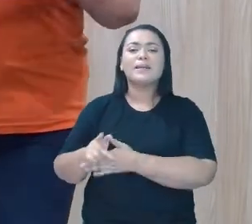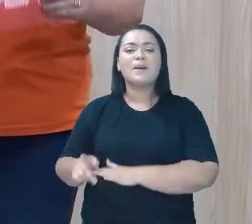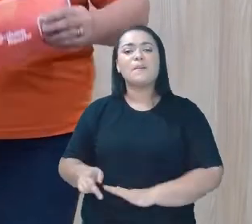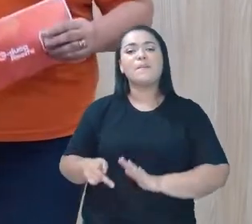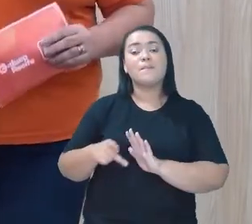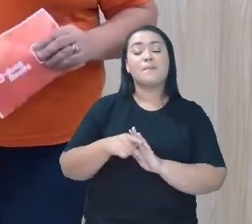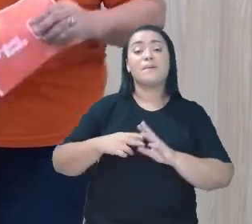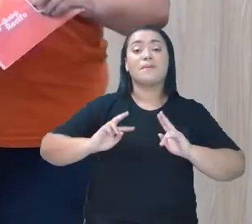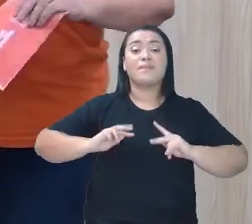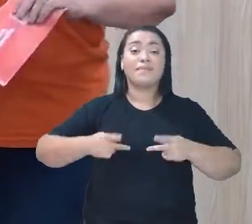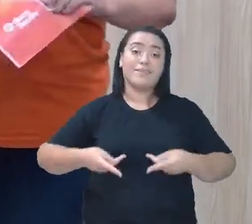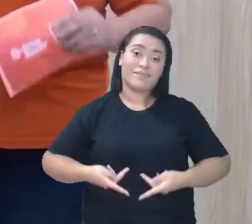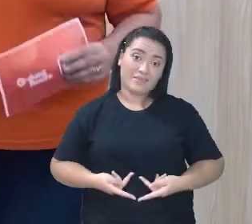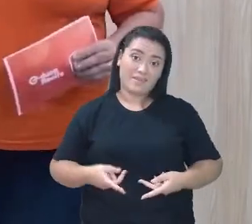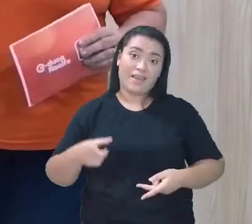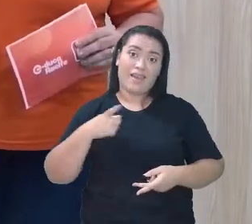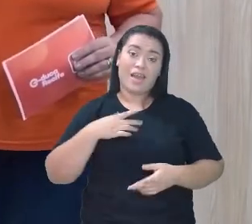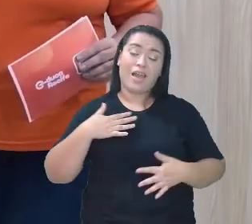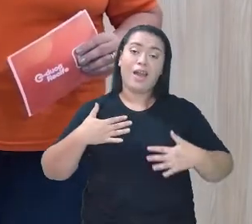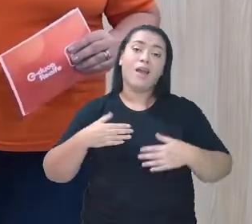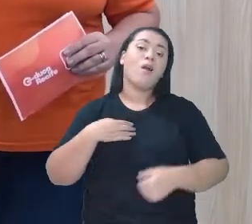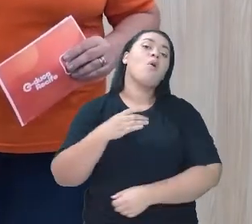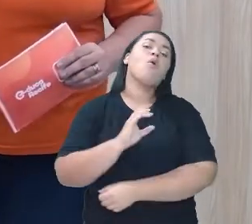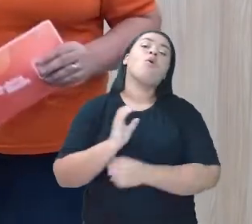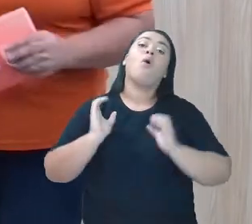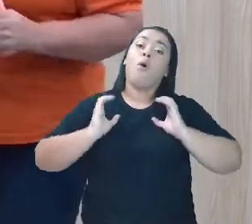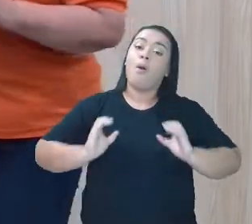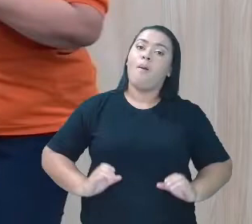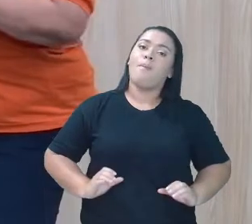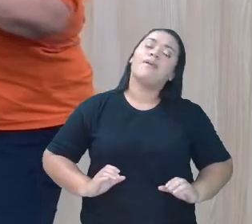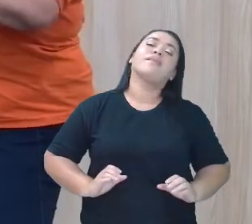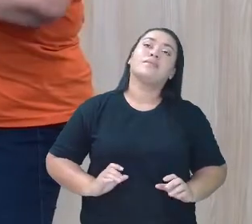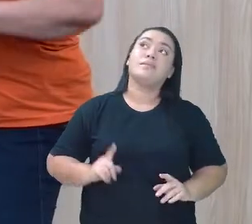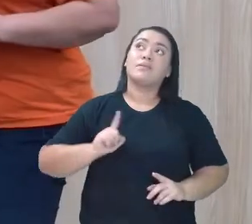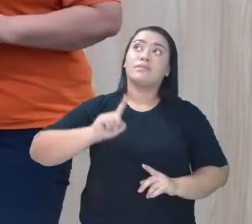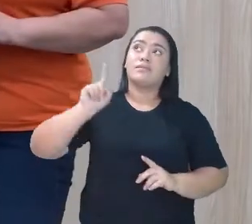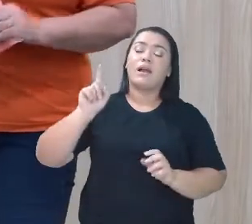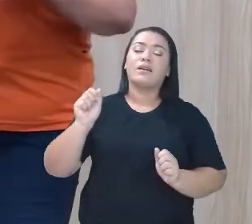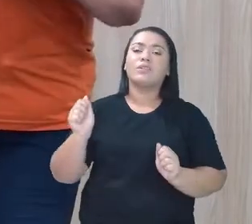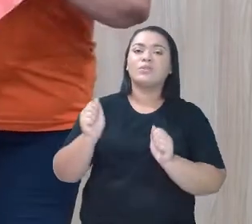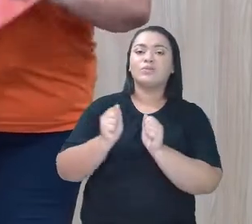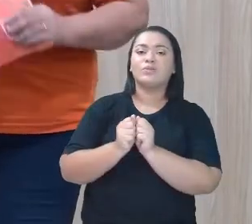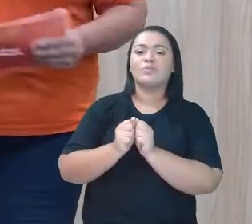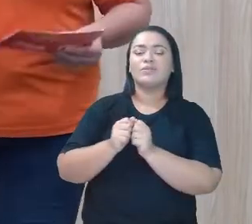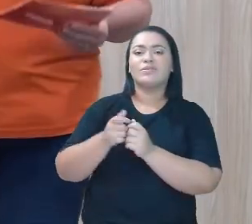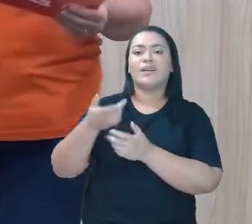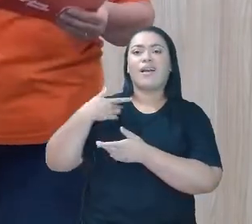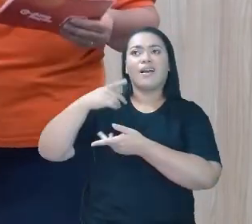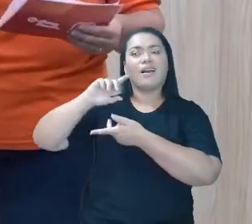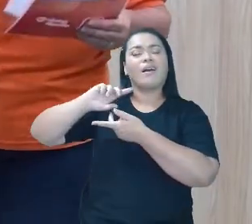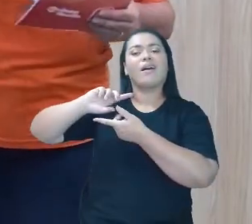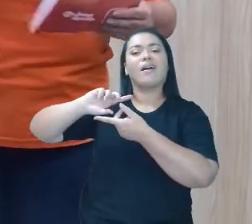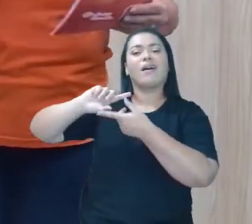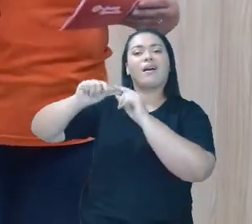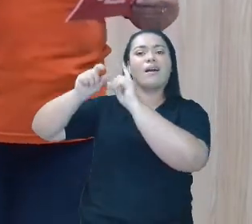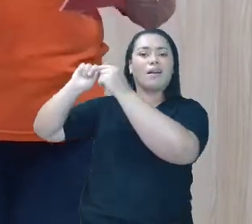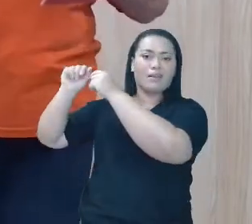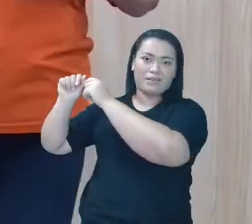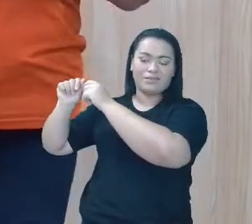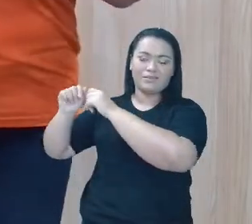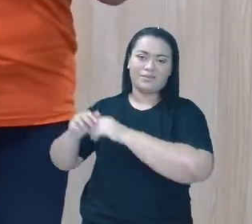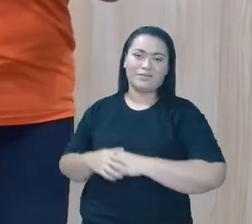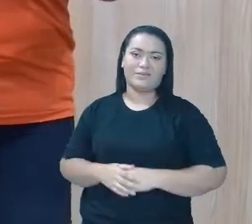leituras que o homem faz a partir do comportamento dos astros. Mas essa questão aí é muito importante que